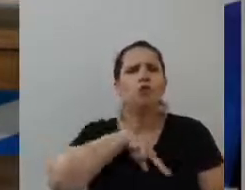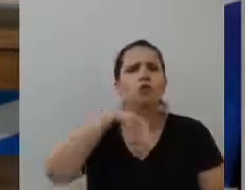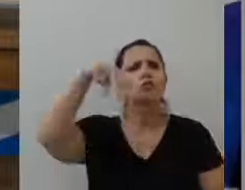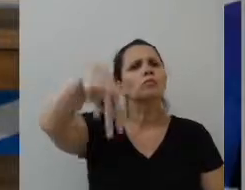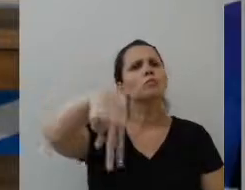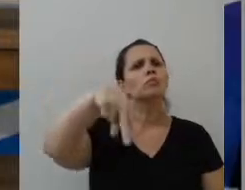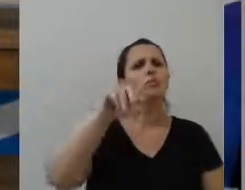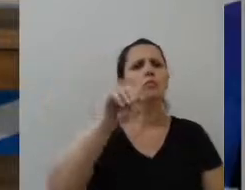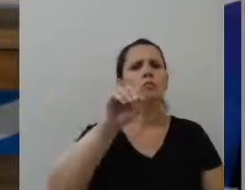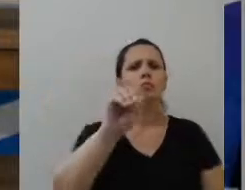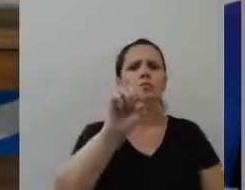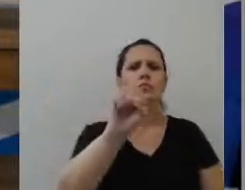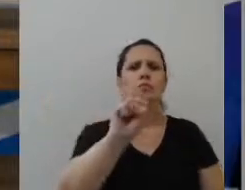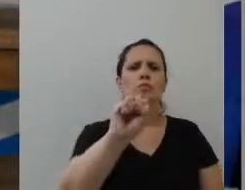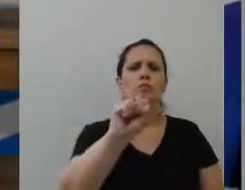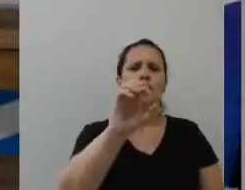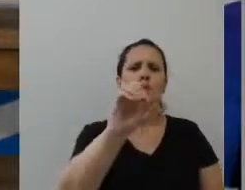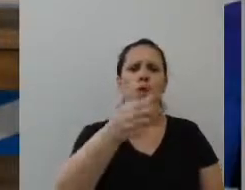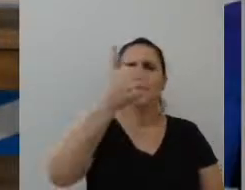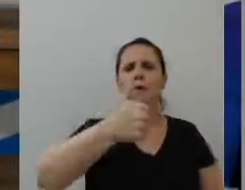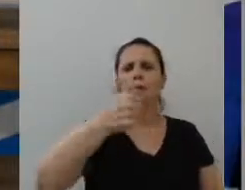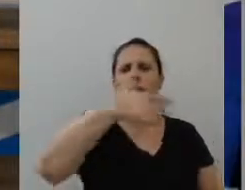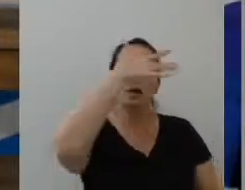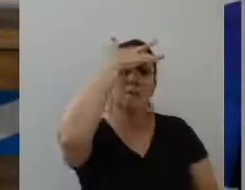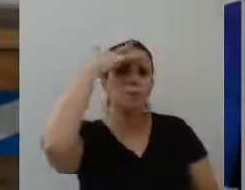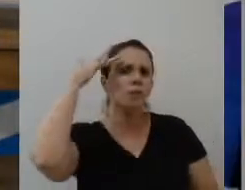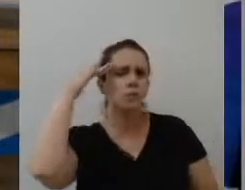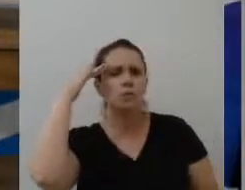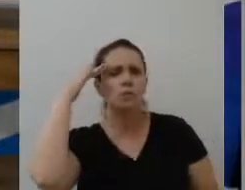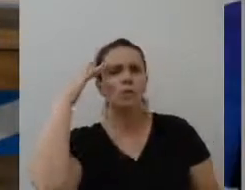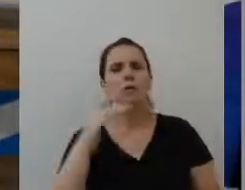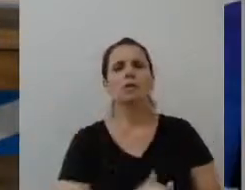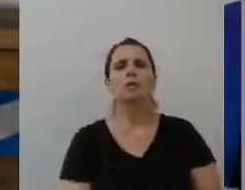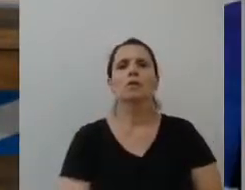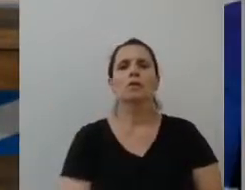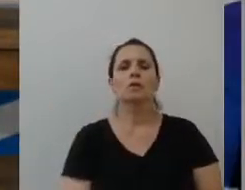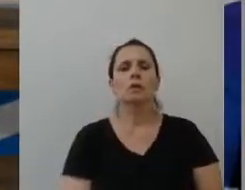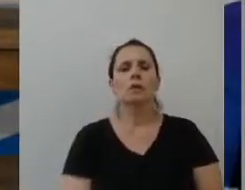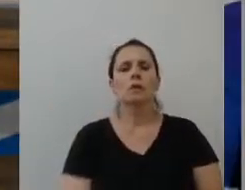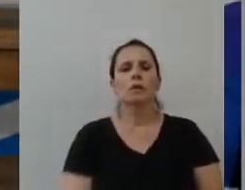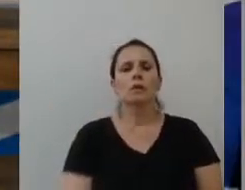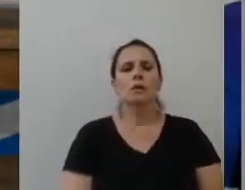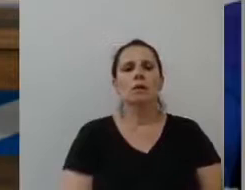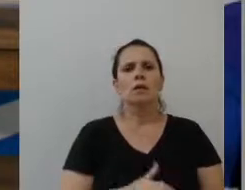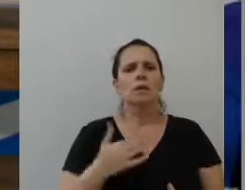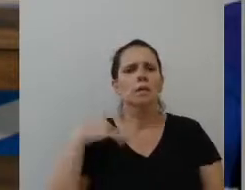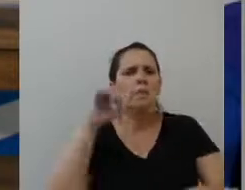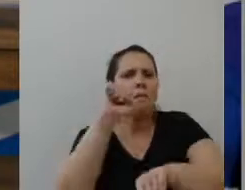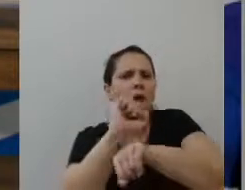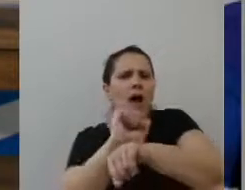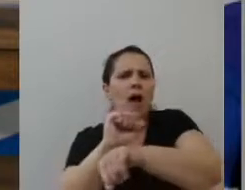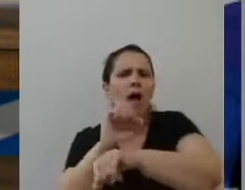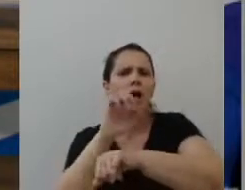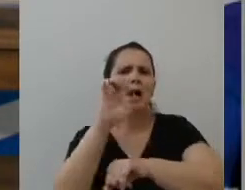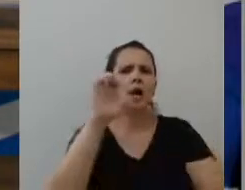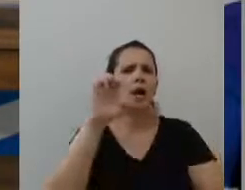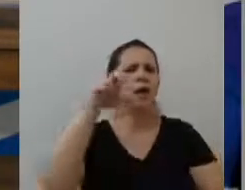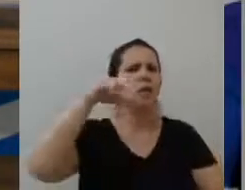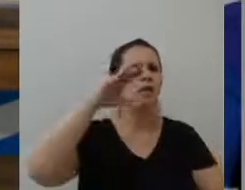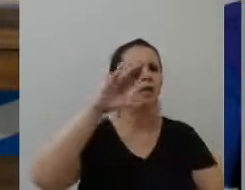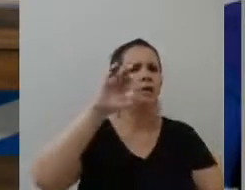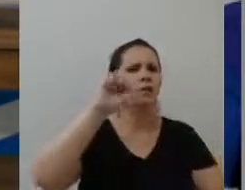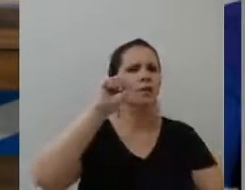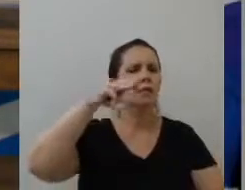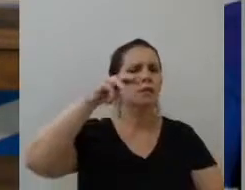mesmo, a primeira pessoa, é uma valorização gigantesca da pátria. Em cismar, em parar, em cismar sozinho à